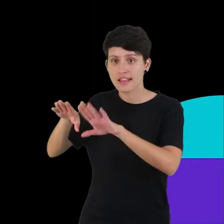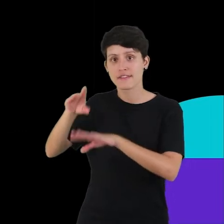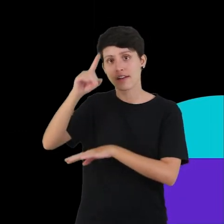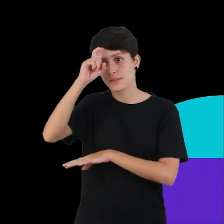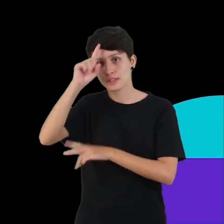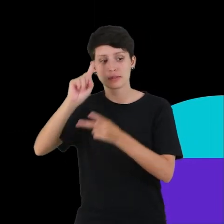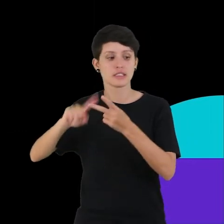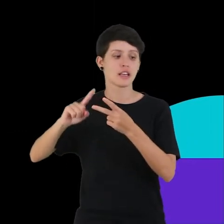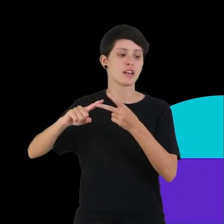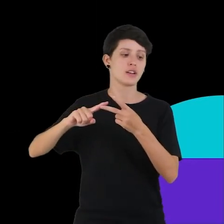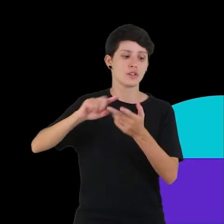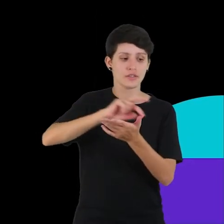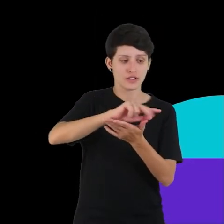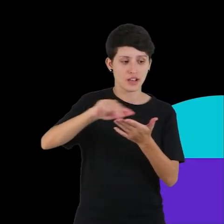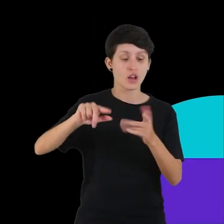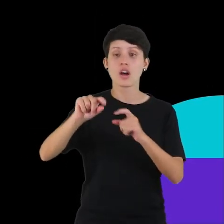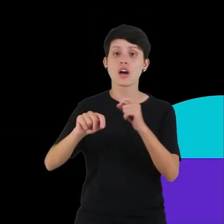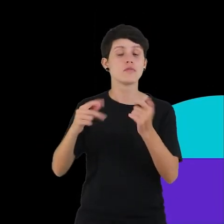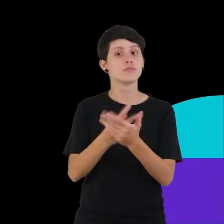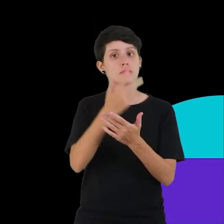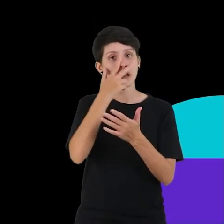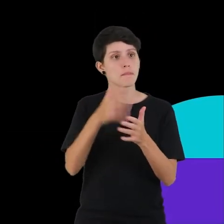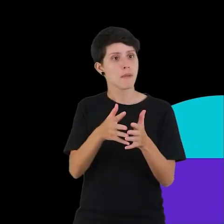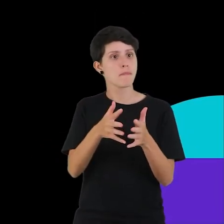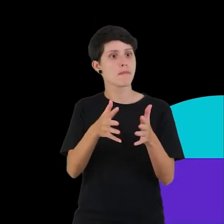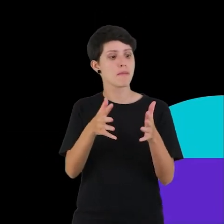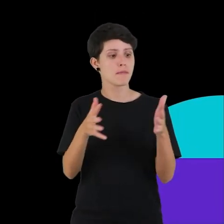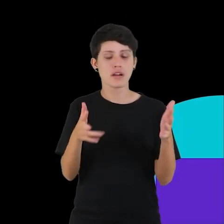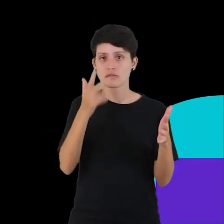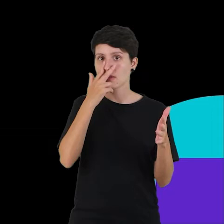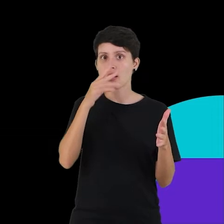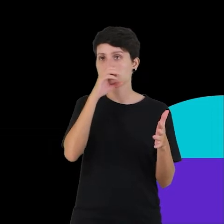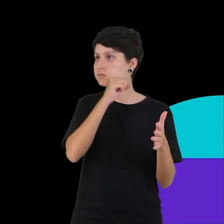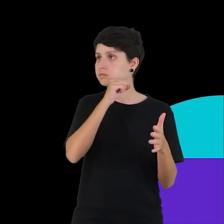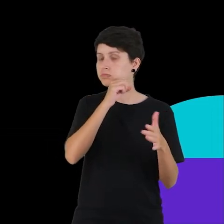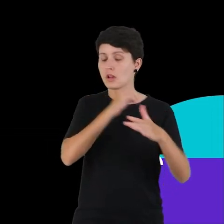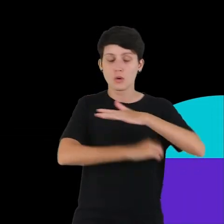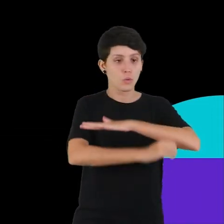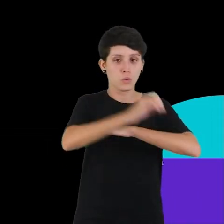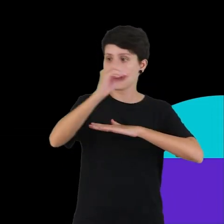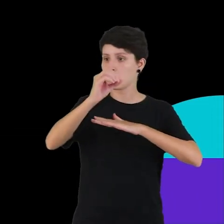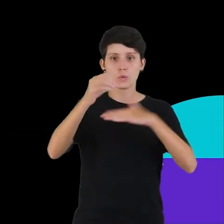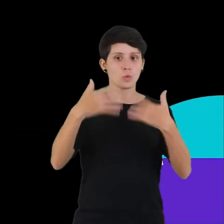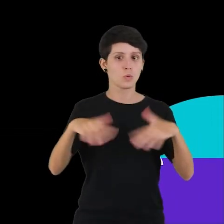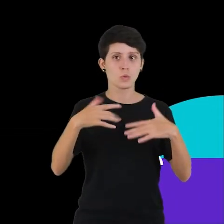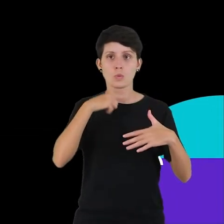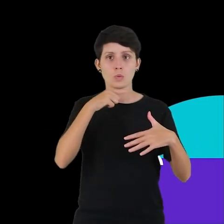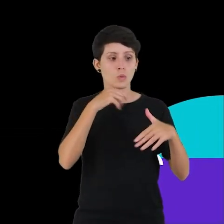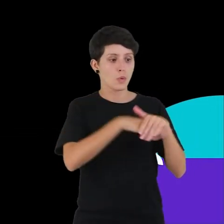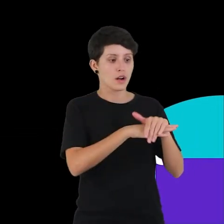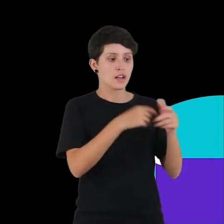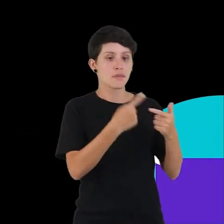meu bairro. Comecei a ir para as feiras, onde eu comprava as peças de roupa e comecei a vender lá também. Ajudava minha mãe a levar